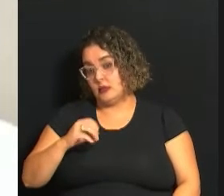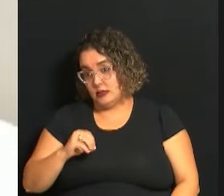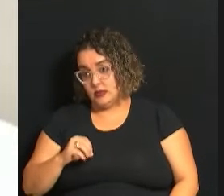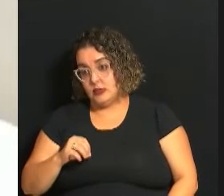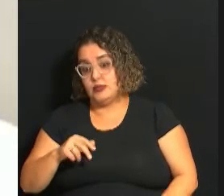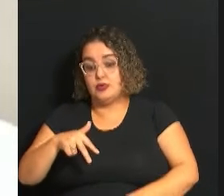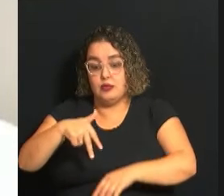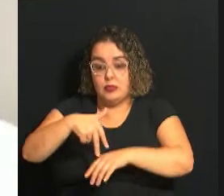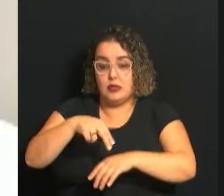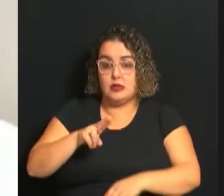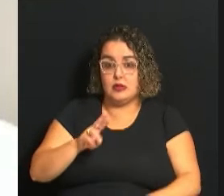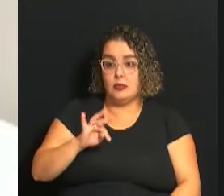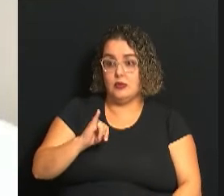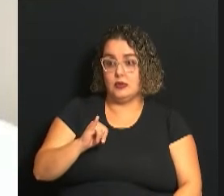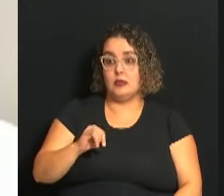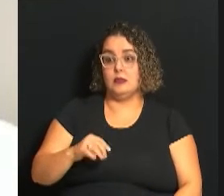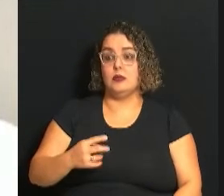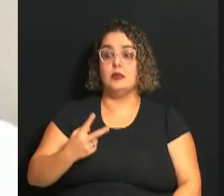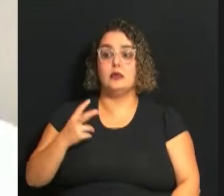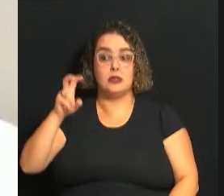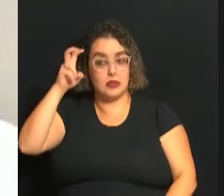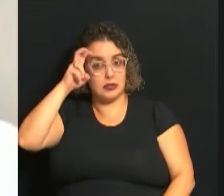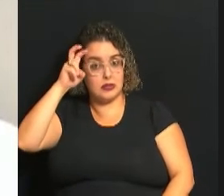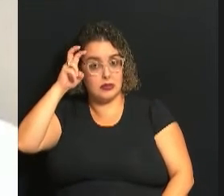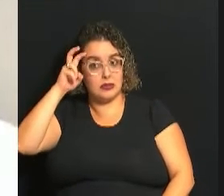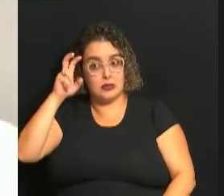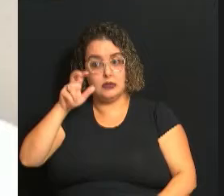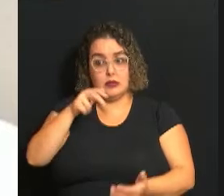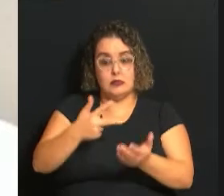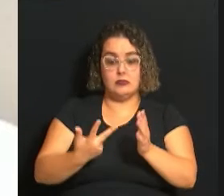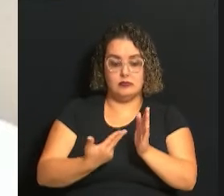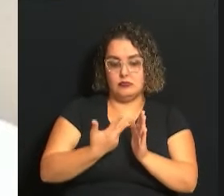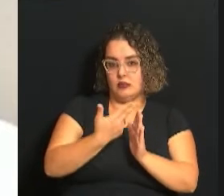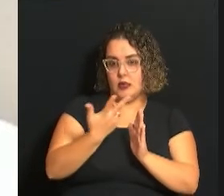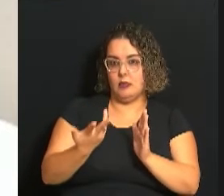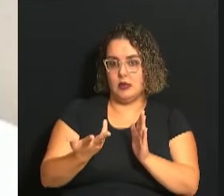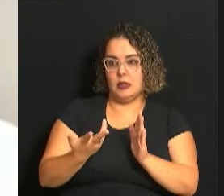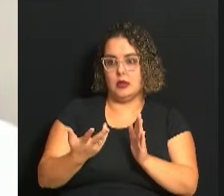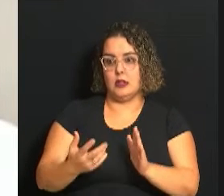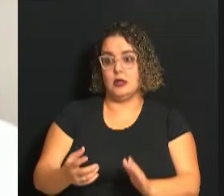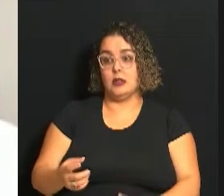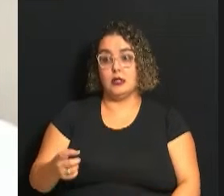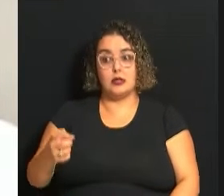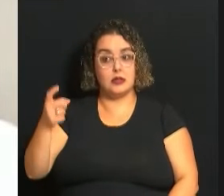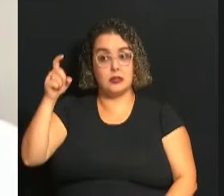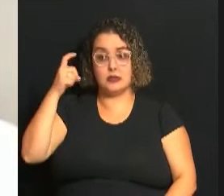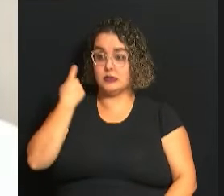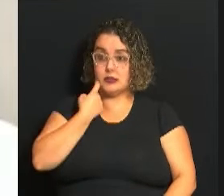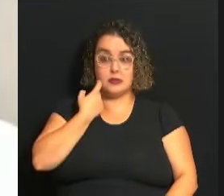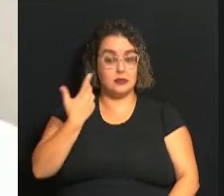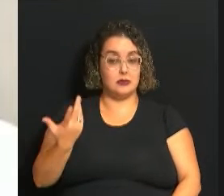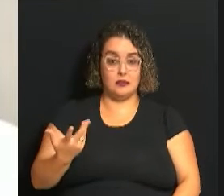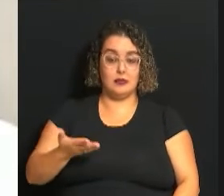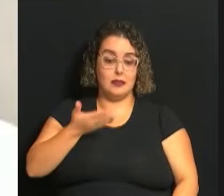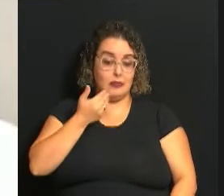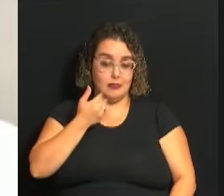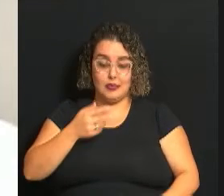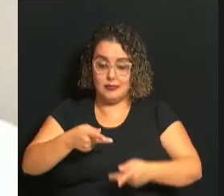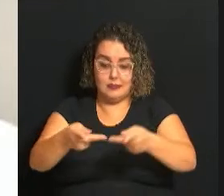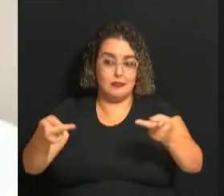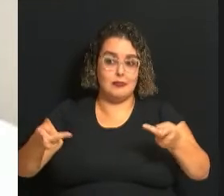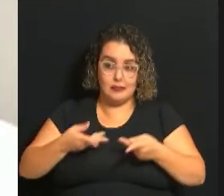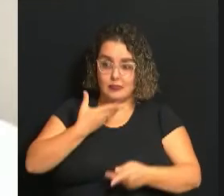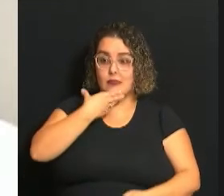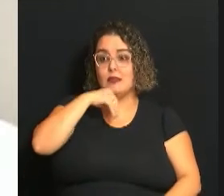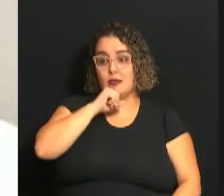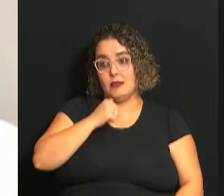Então eu operei numa quinta-feira, na segunda-feira eu já estava na minha casa, comendo uma pizza com meu marido, o meu pai e a minha